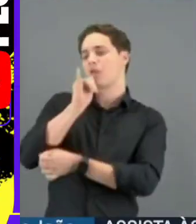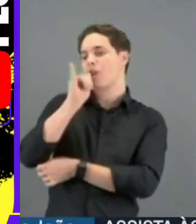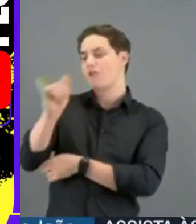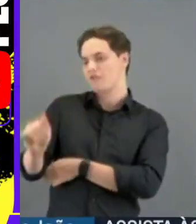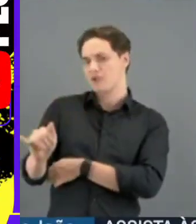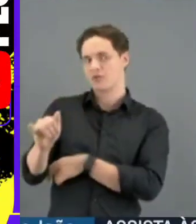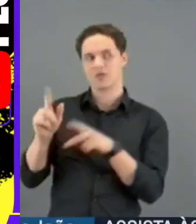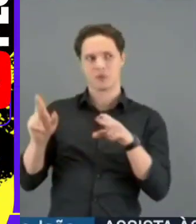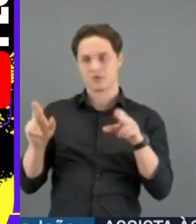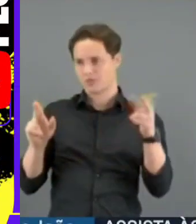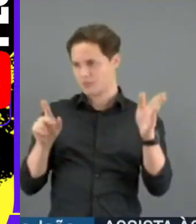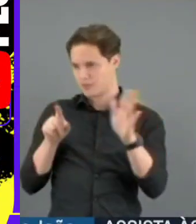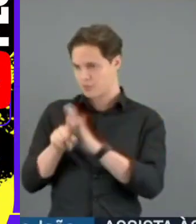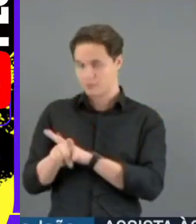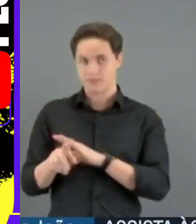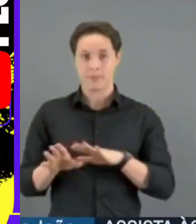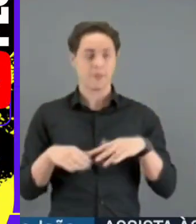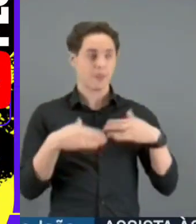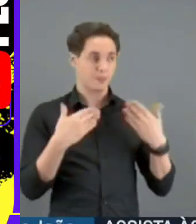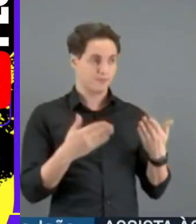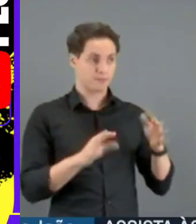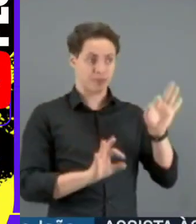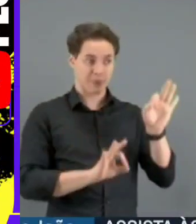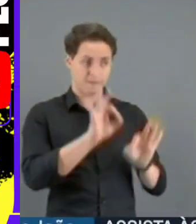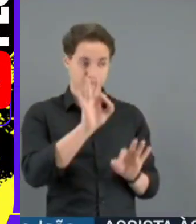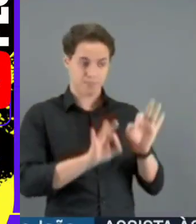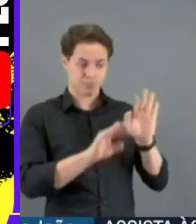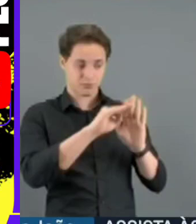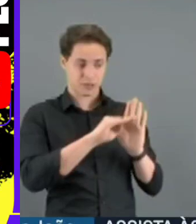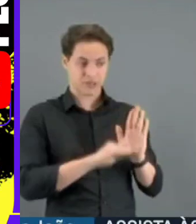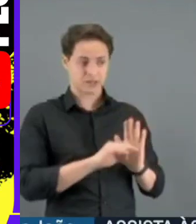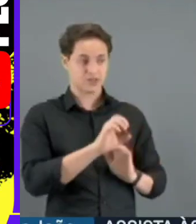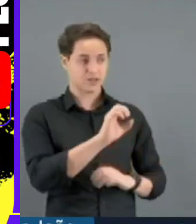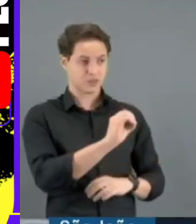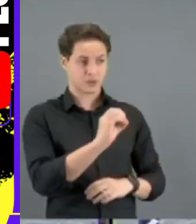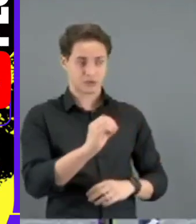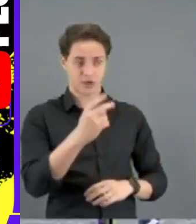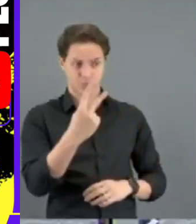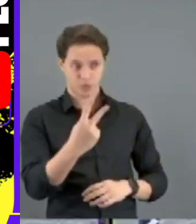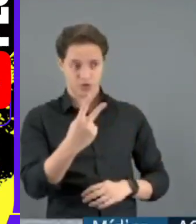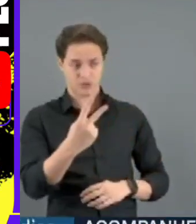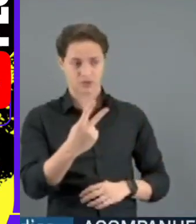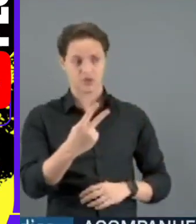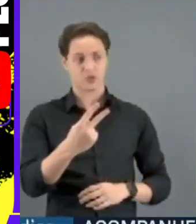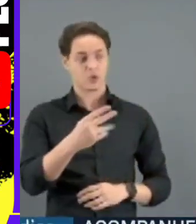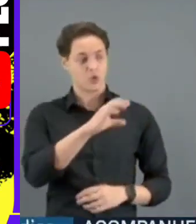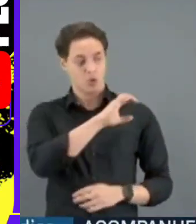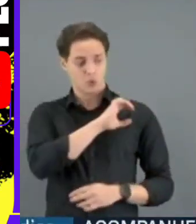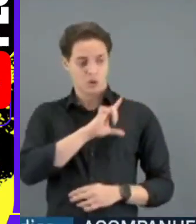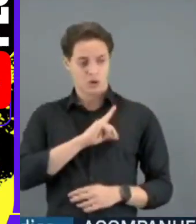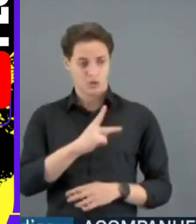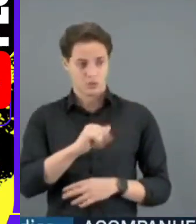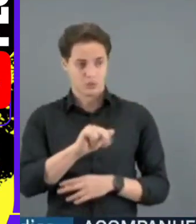pela... Excelência, de acordo com o plano de operações 002, o coronel Paulo José